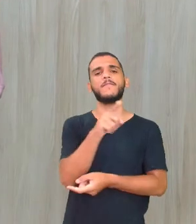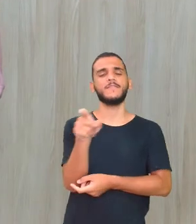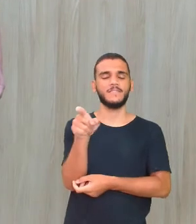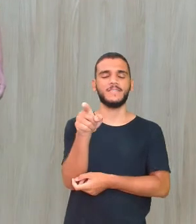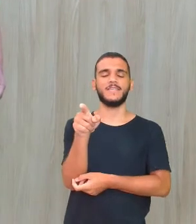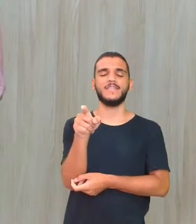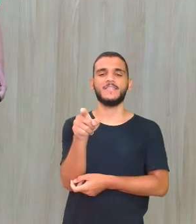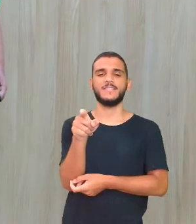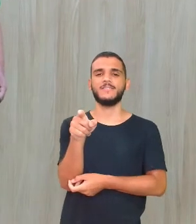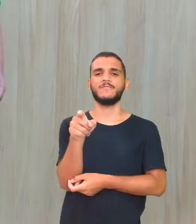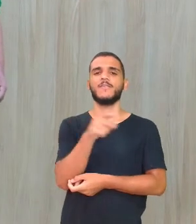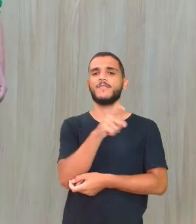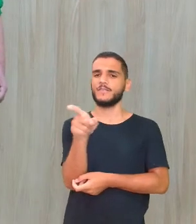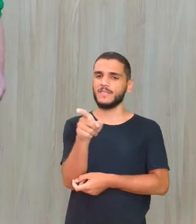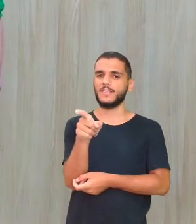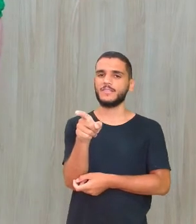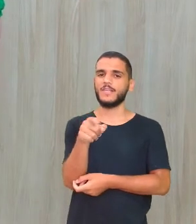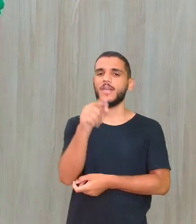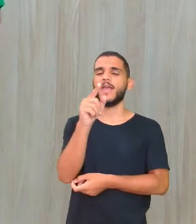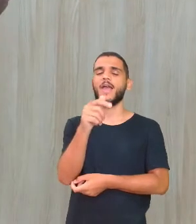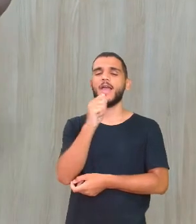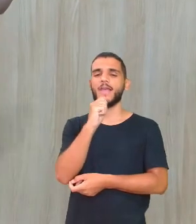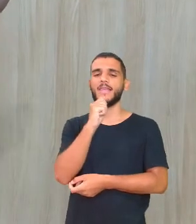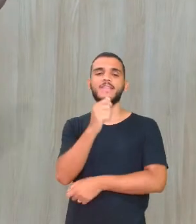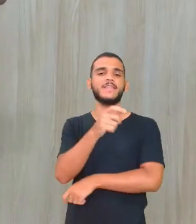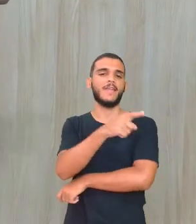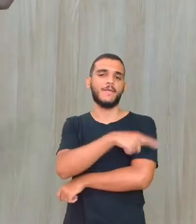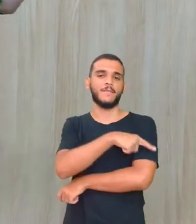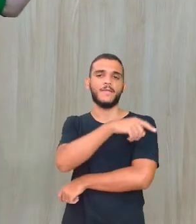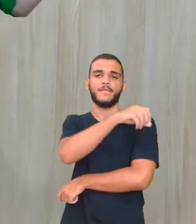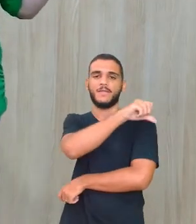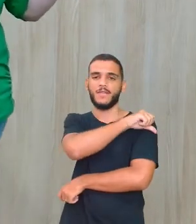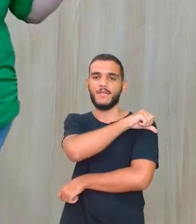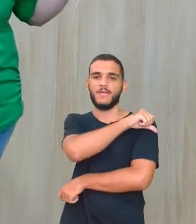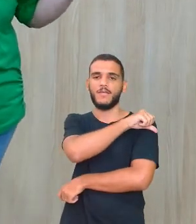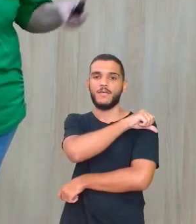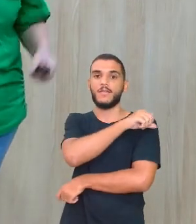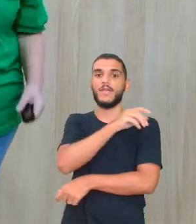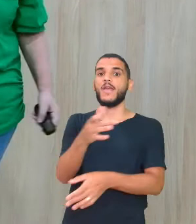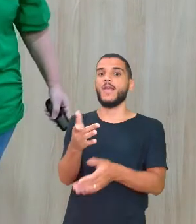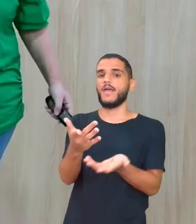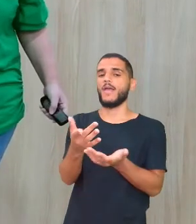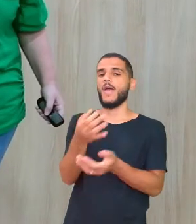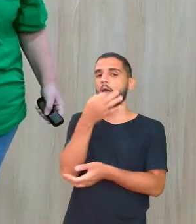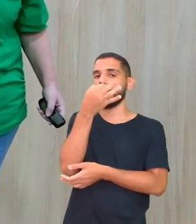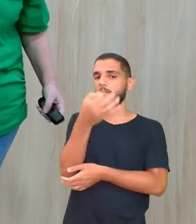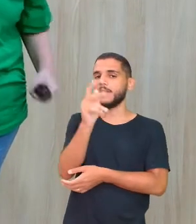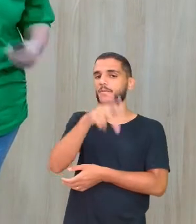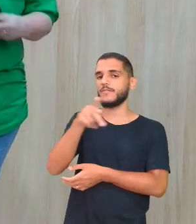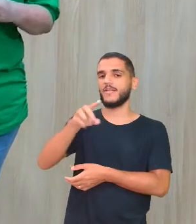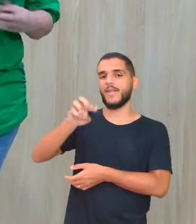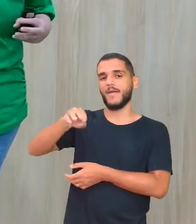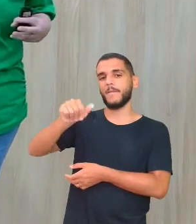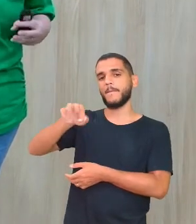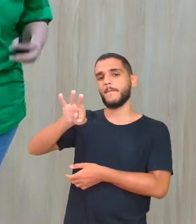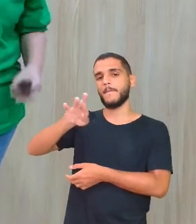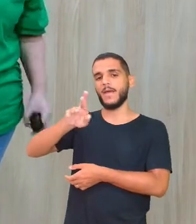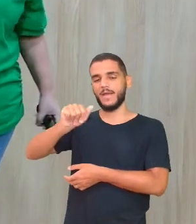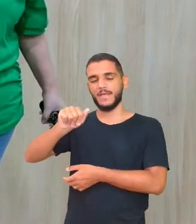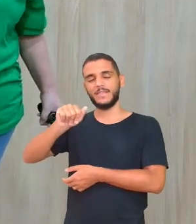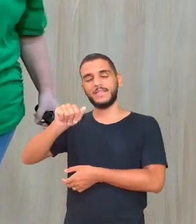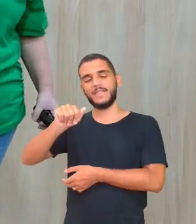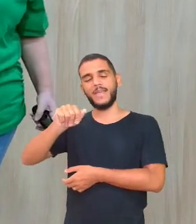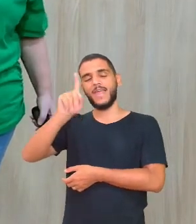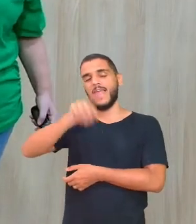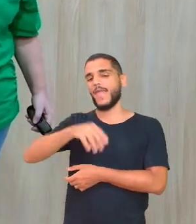vocês do fundamental, essa observação da professora Marta é perfeita. Vocês sempre vão ter